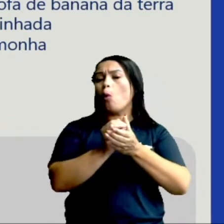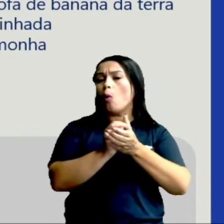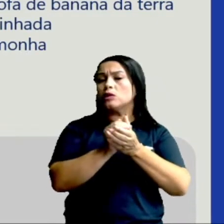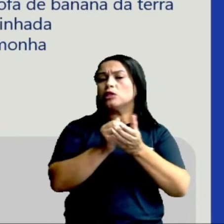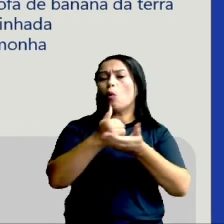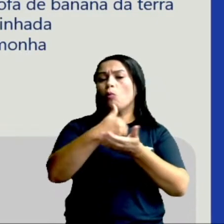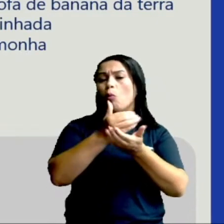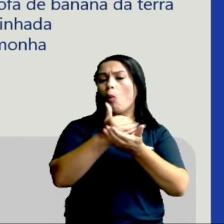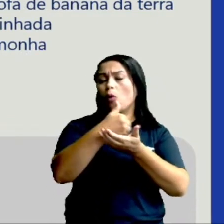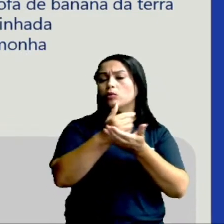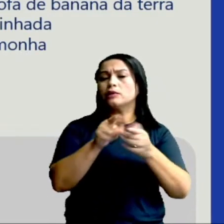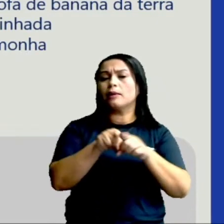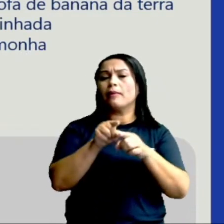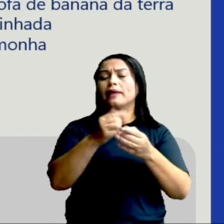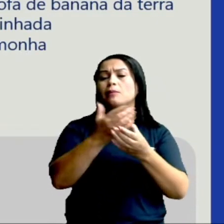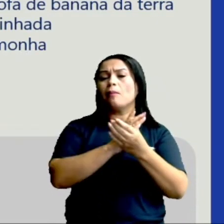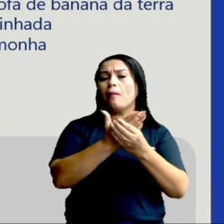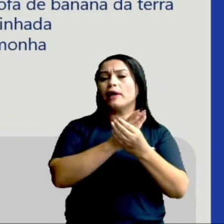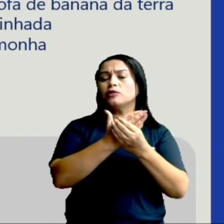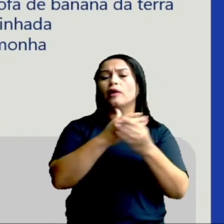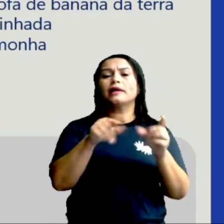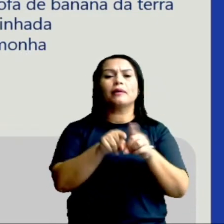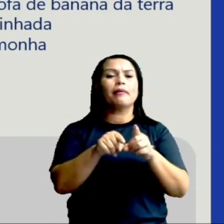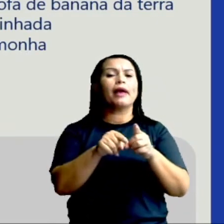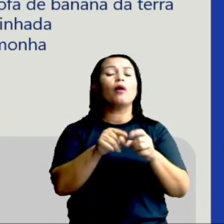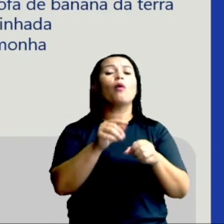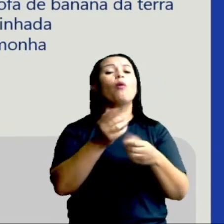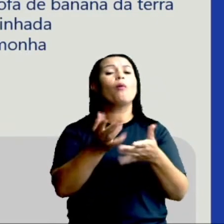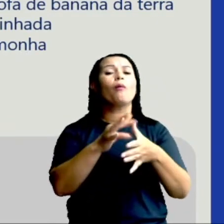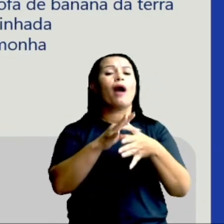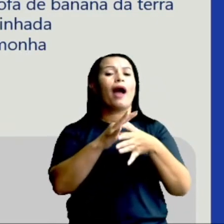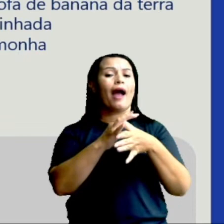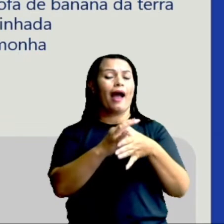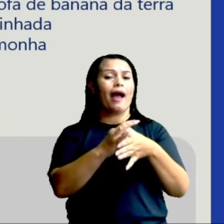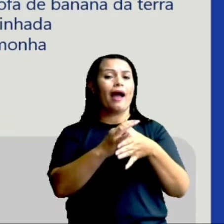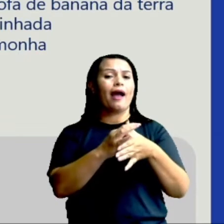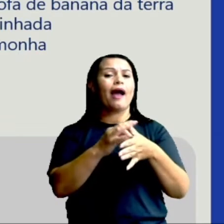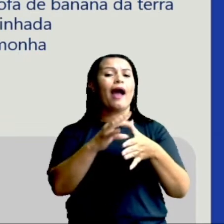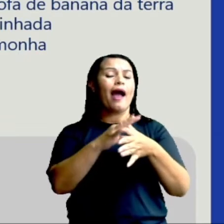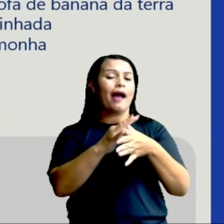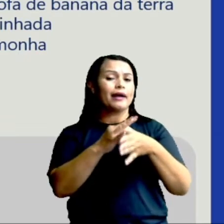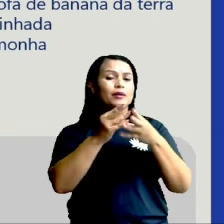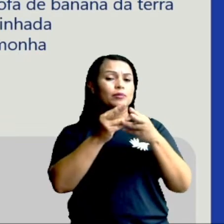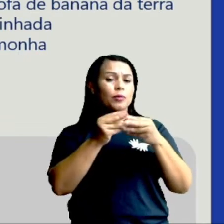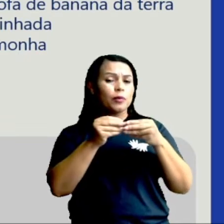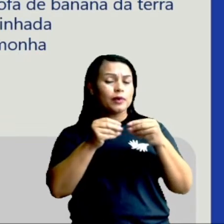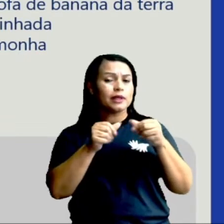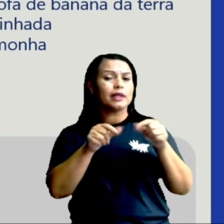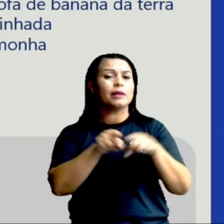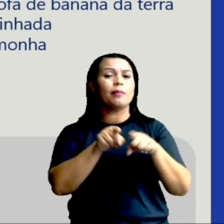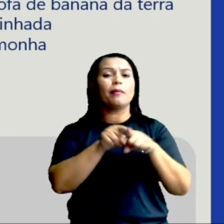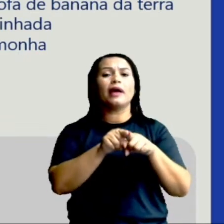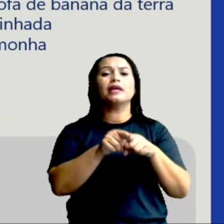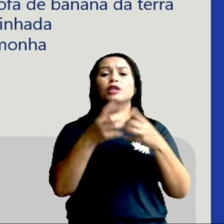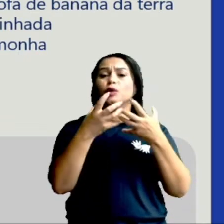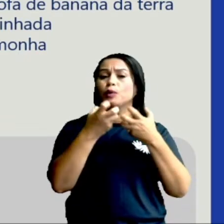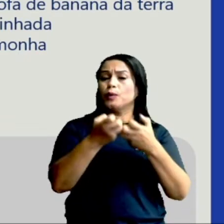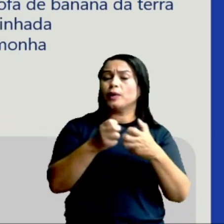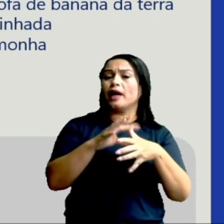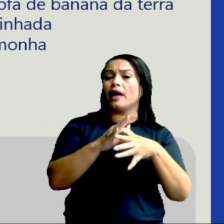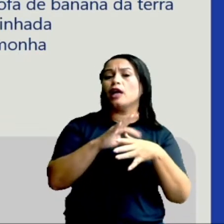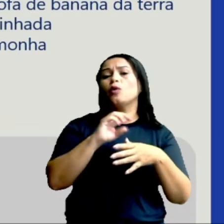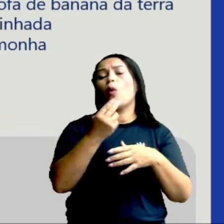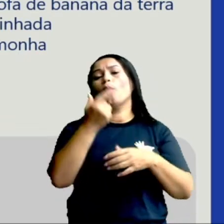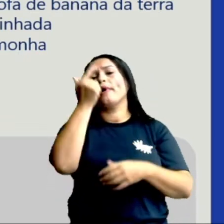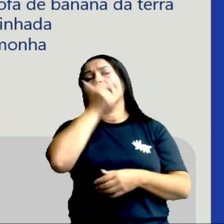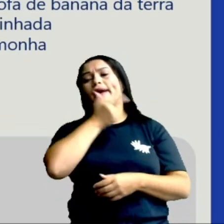e costuma ser recheado com carne moída, carne seca ou queijo. Temos também um prato